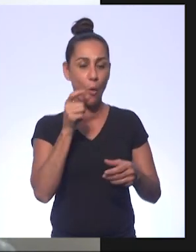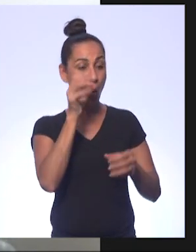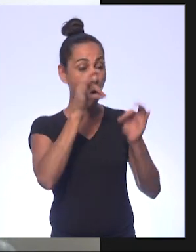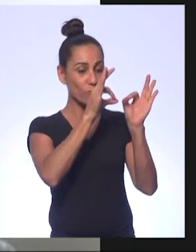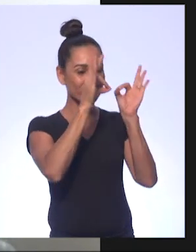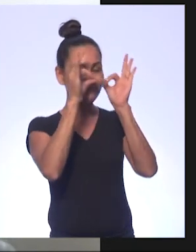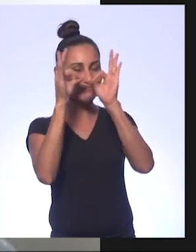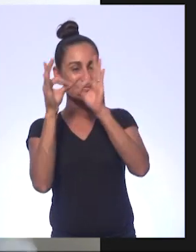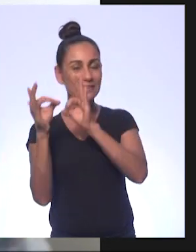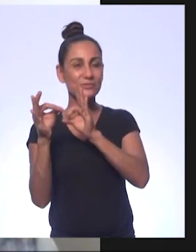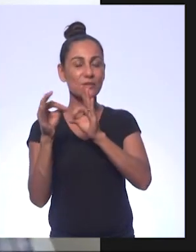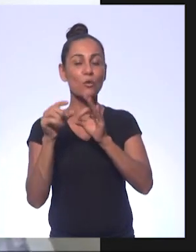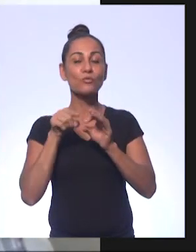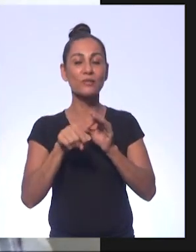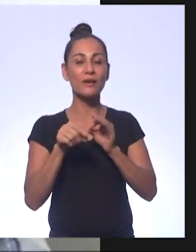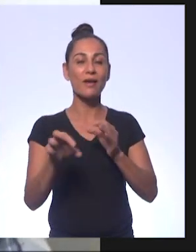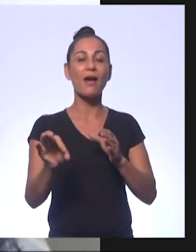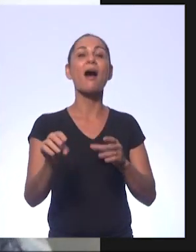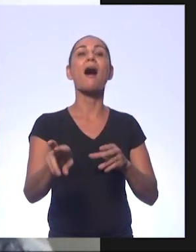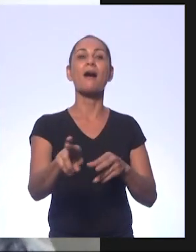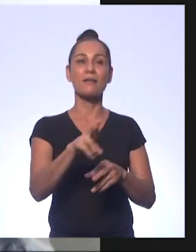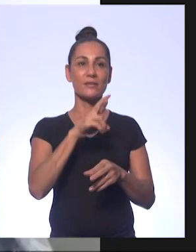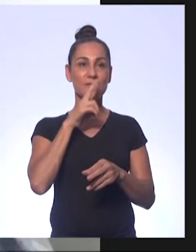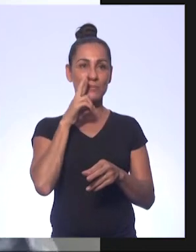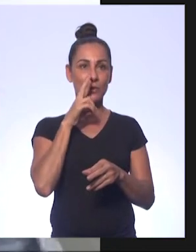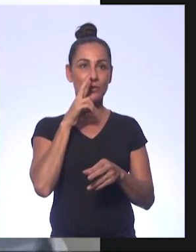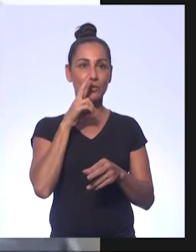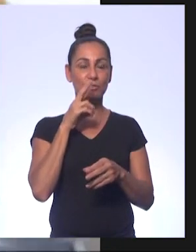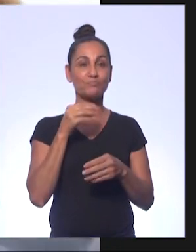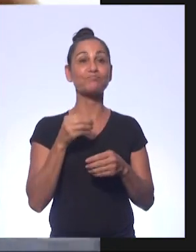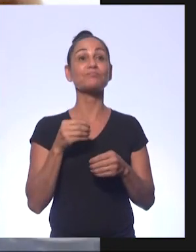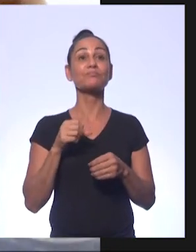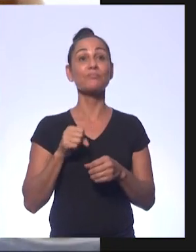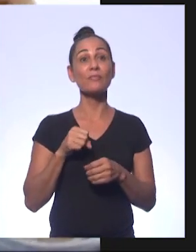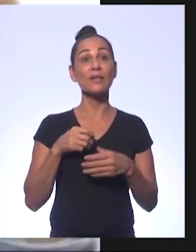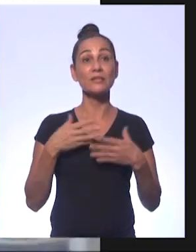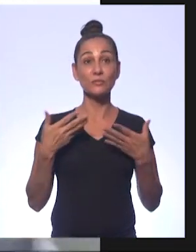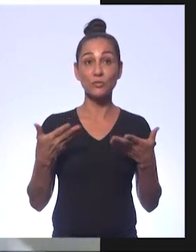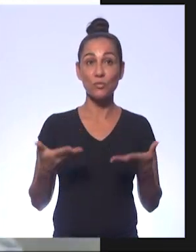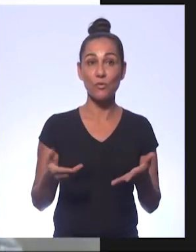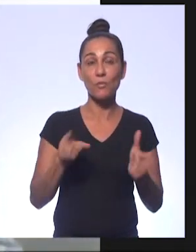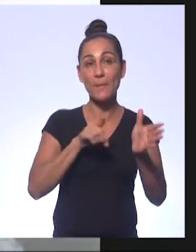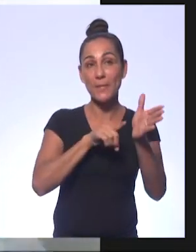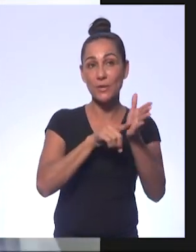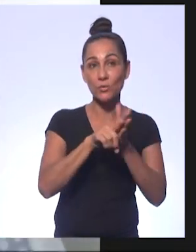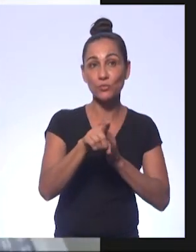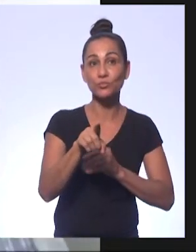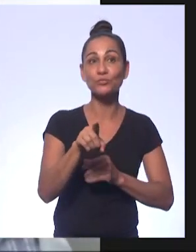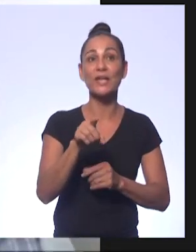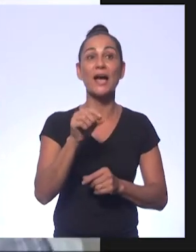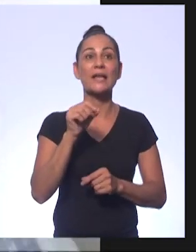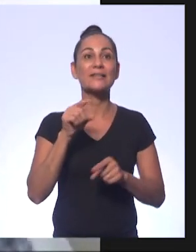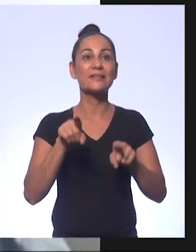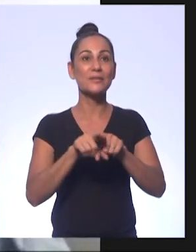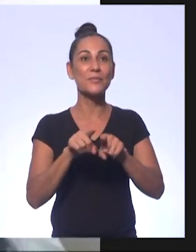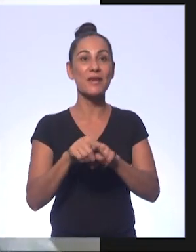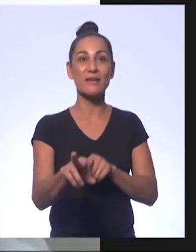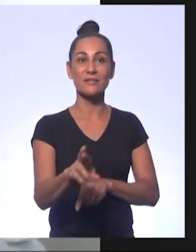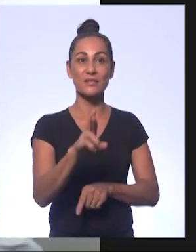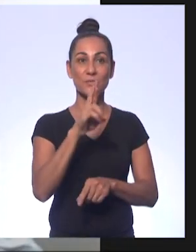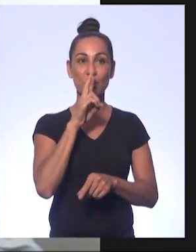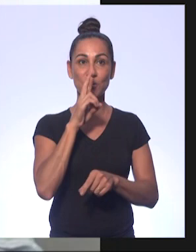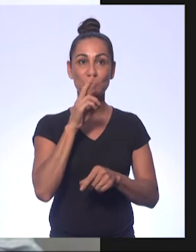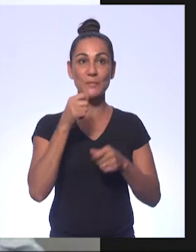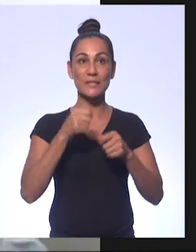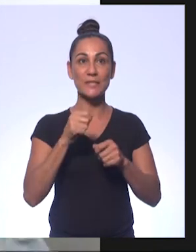estudante. Então, grosso modo, assim como a pergunta, as respostas, elas podem ser classificadas